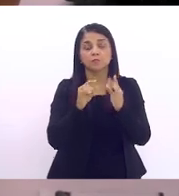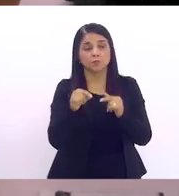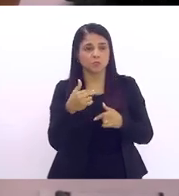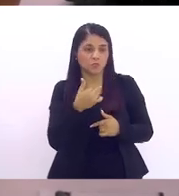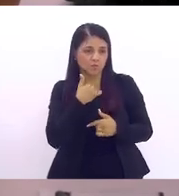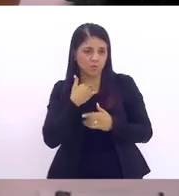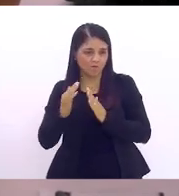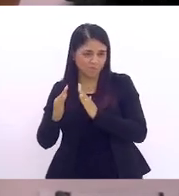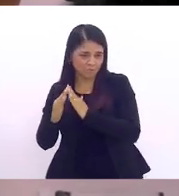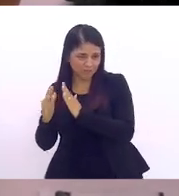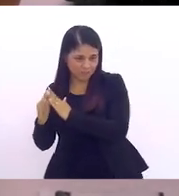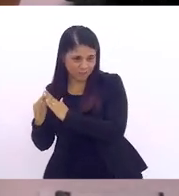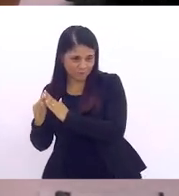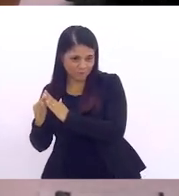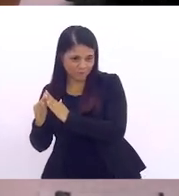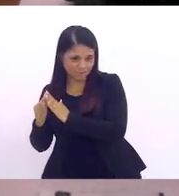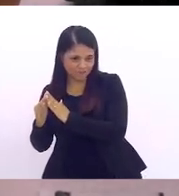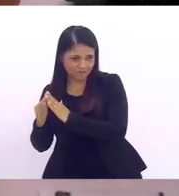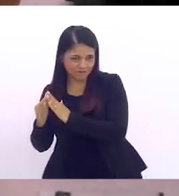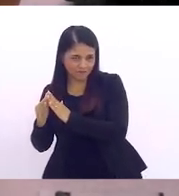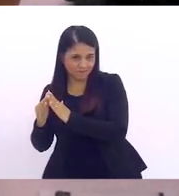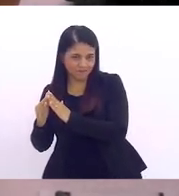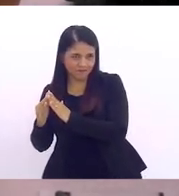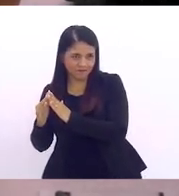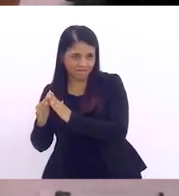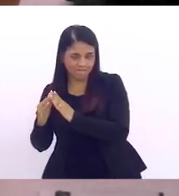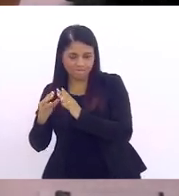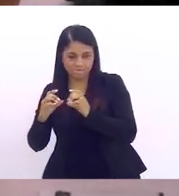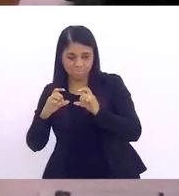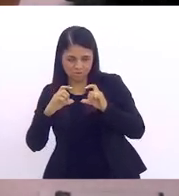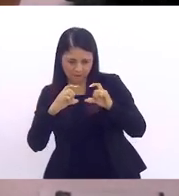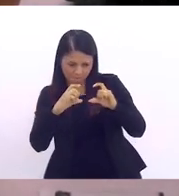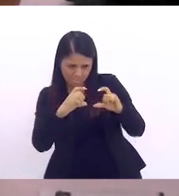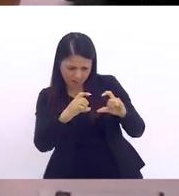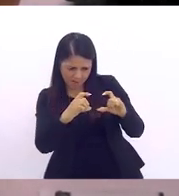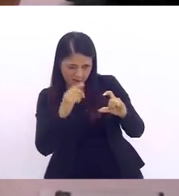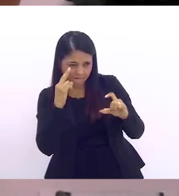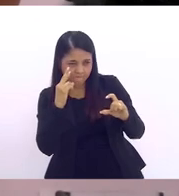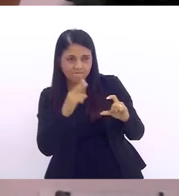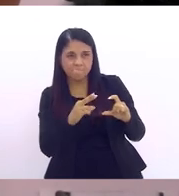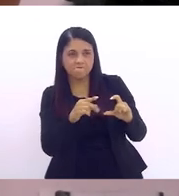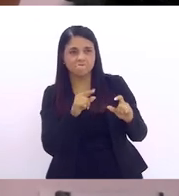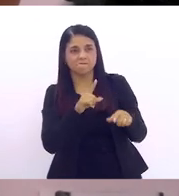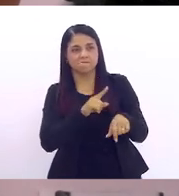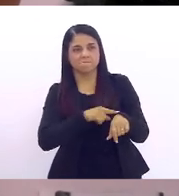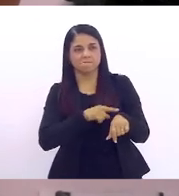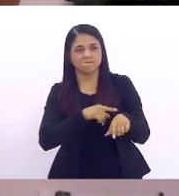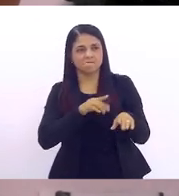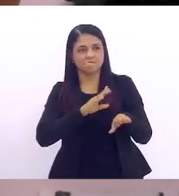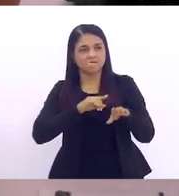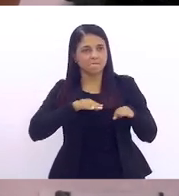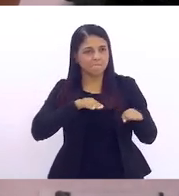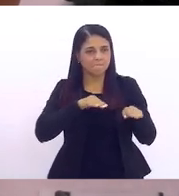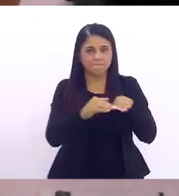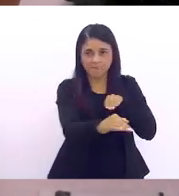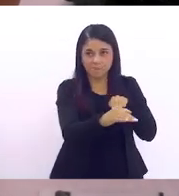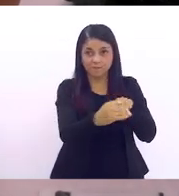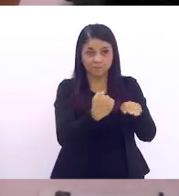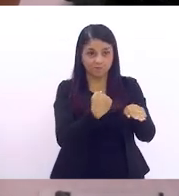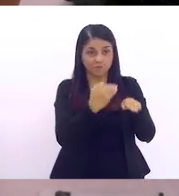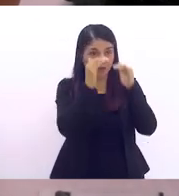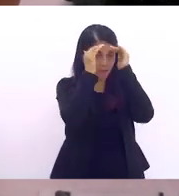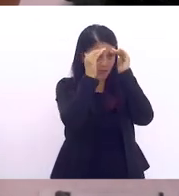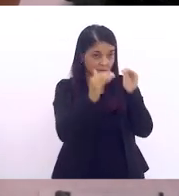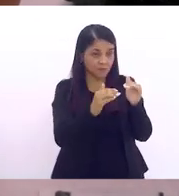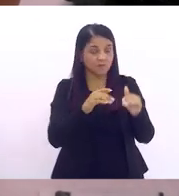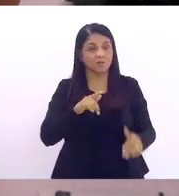vizinho veja apenas com a sua placa quando você passou eu tô respeitando um pouco da L respeitando